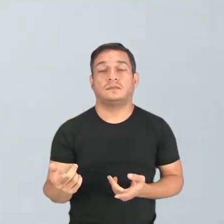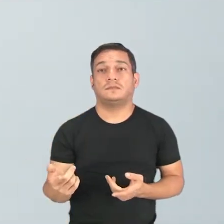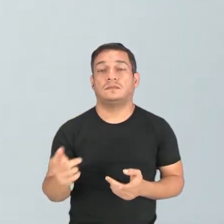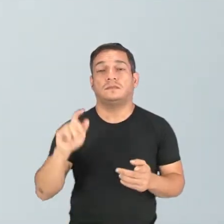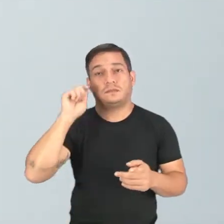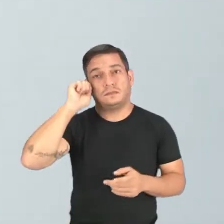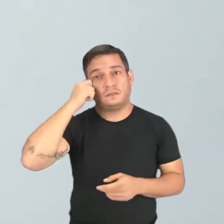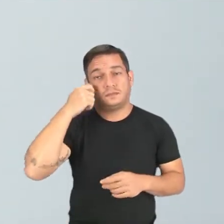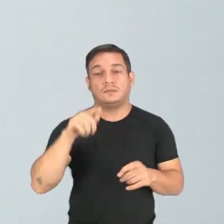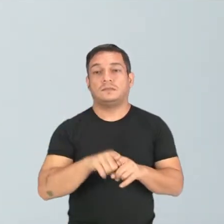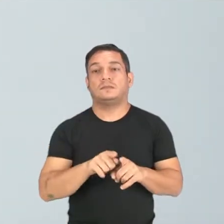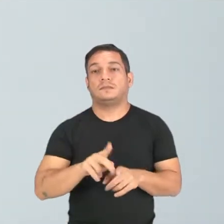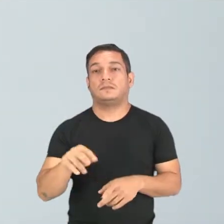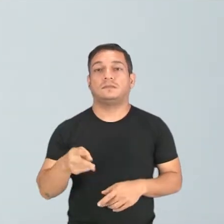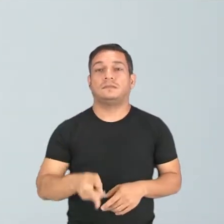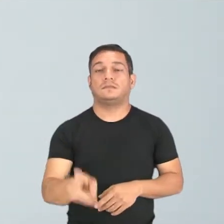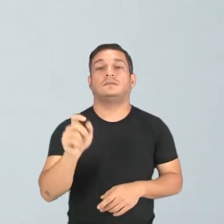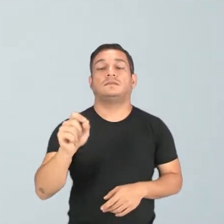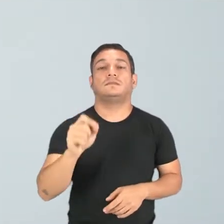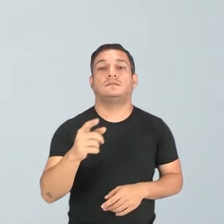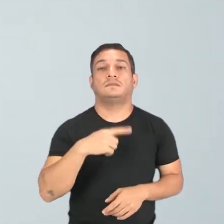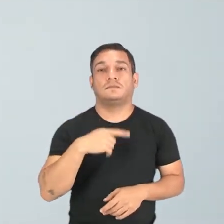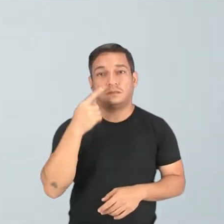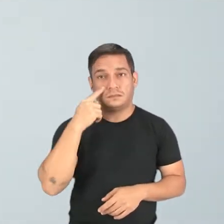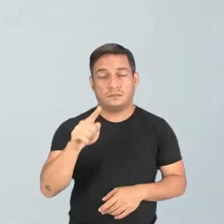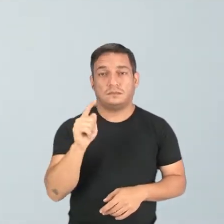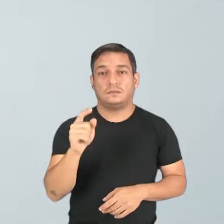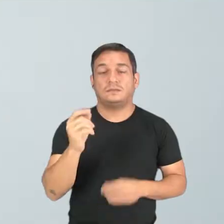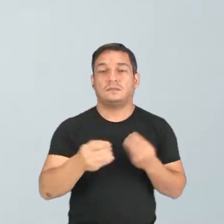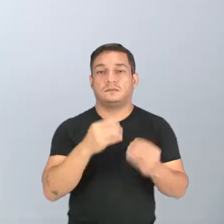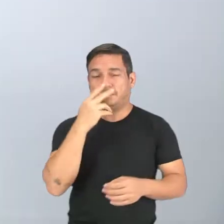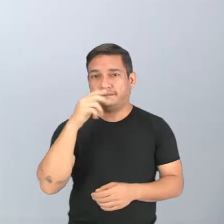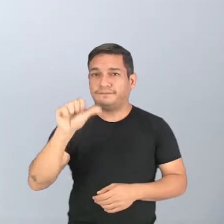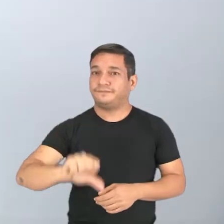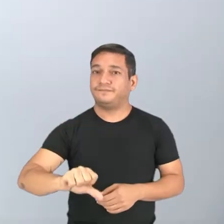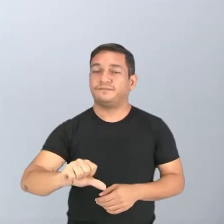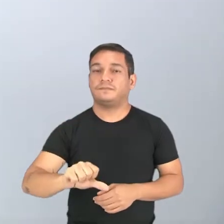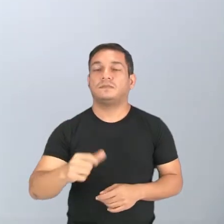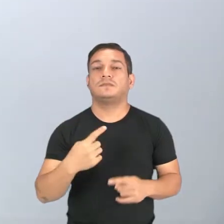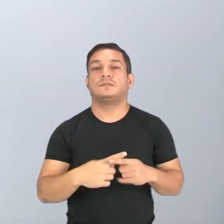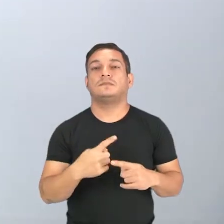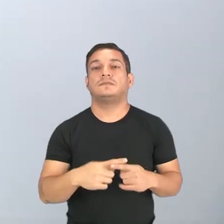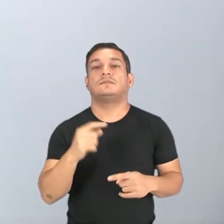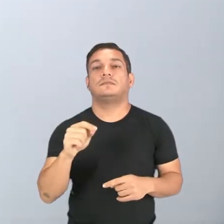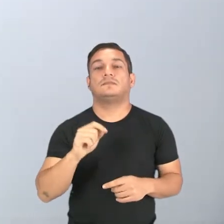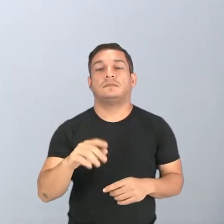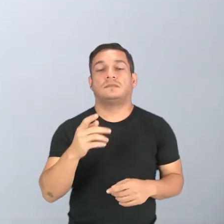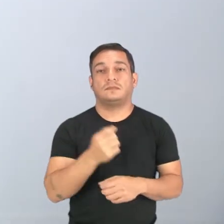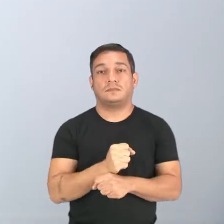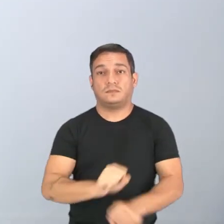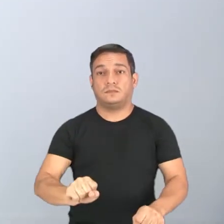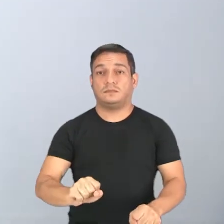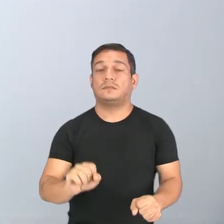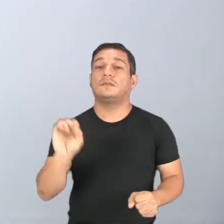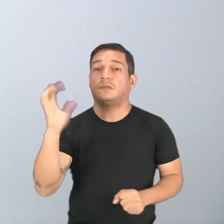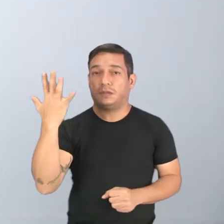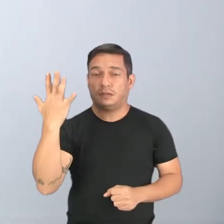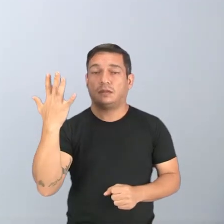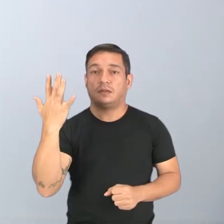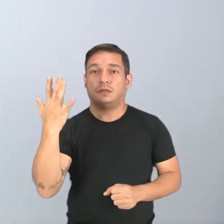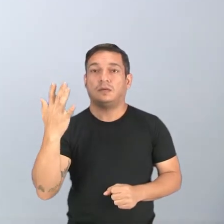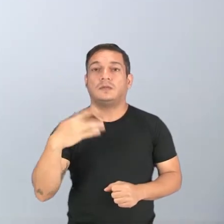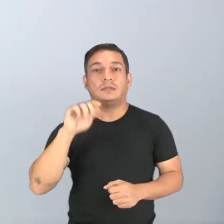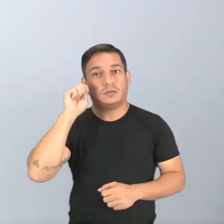os negros vão continuar sendo vistos de forma negativa, porque a abolição da escravidão acabou de acontecer